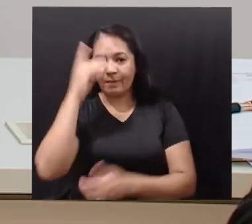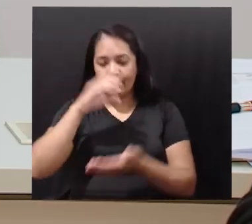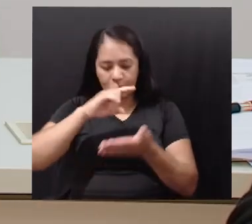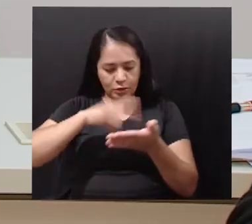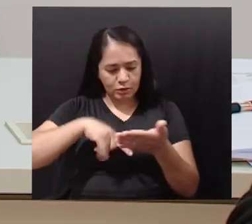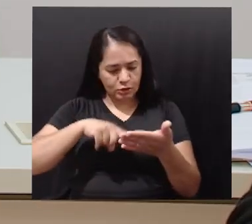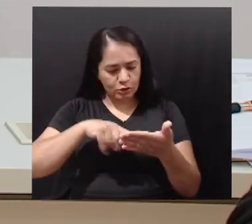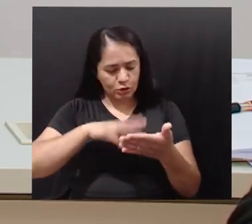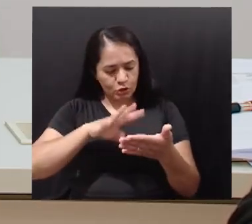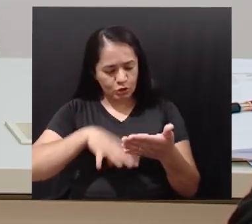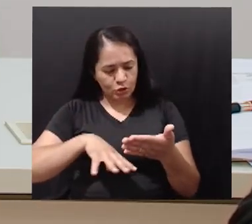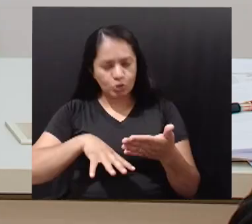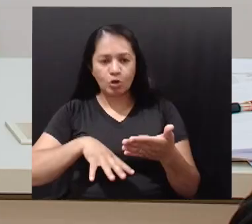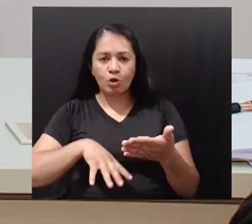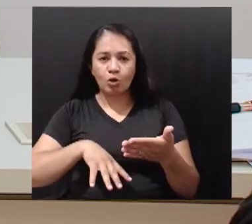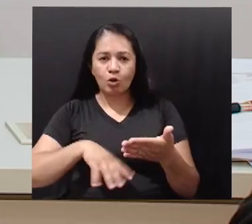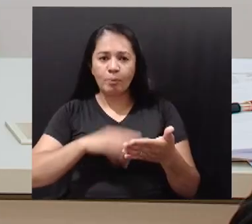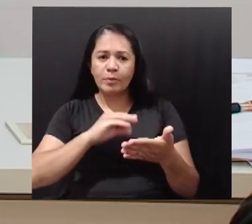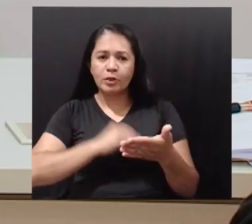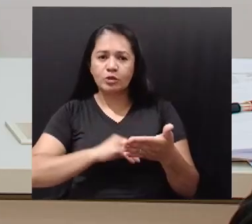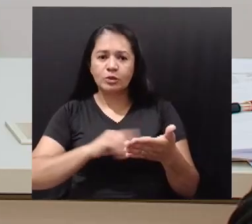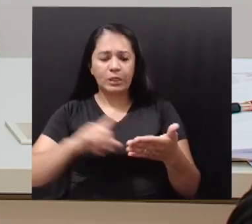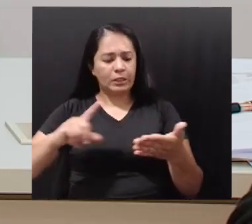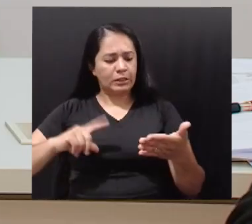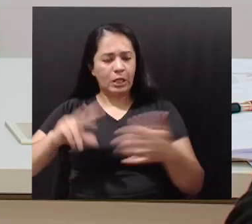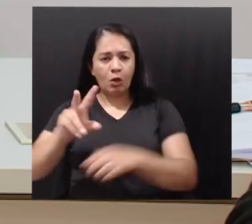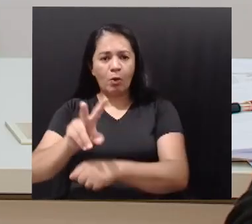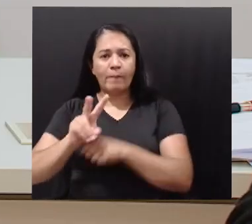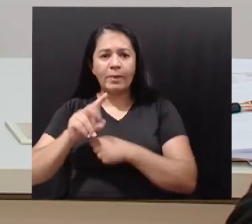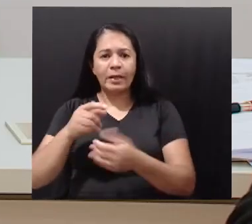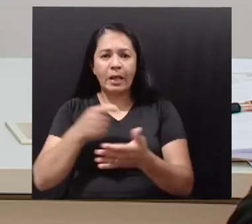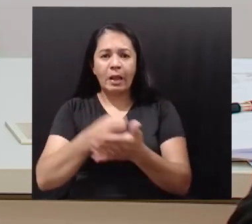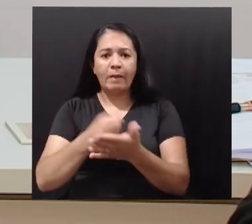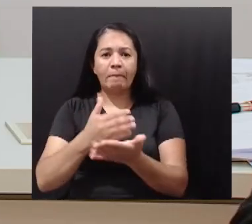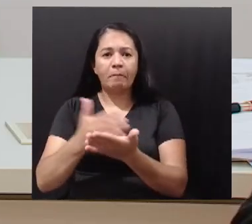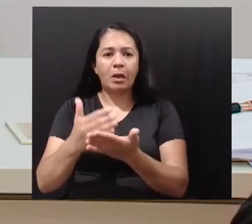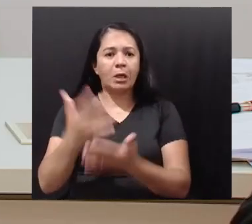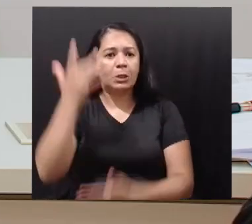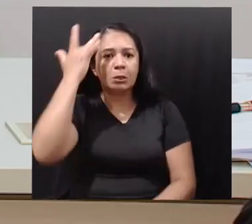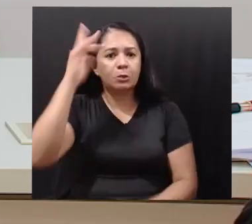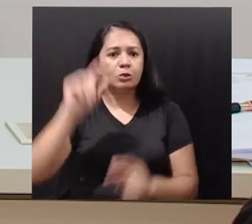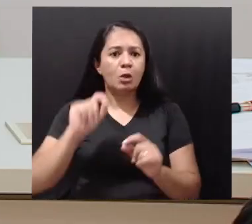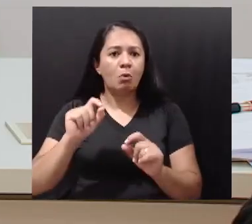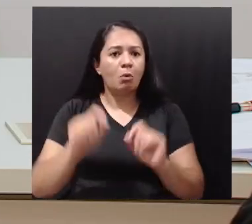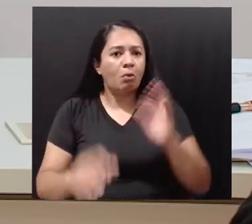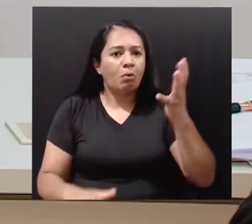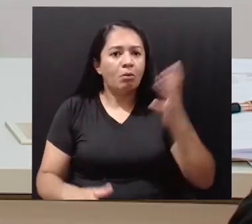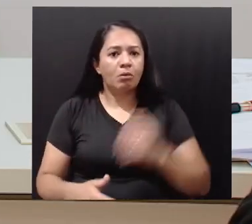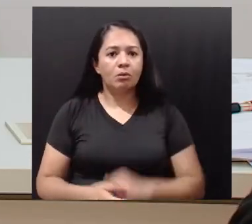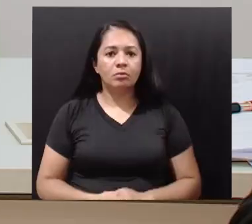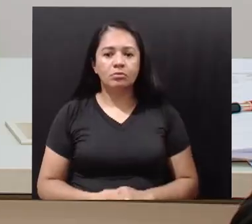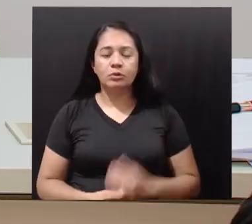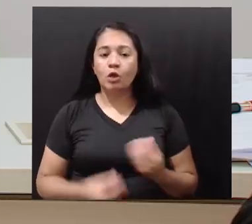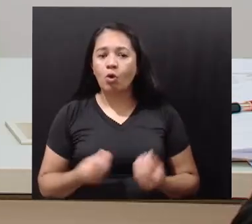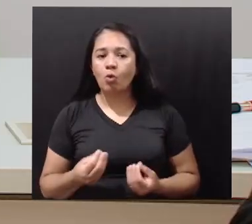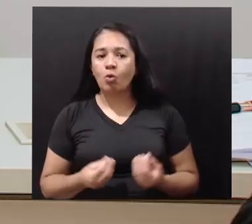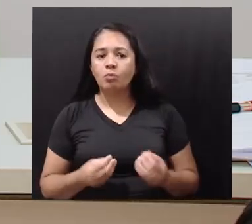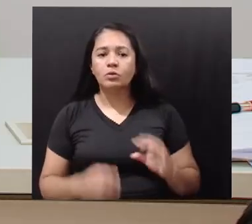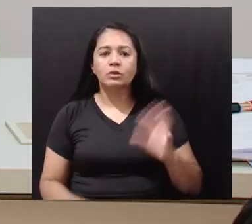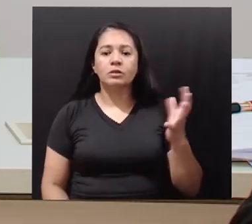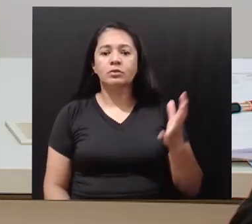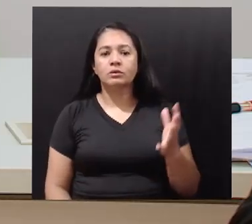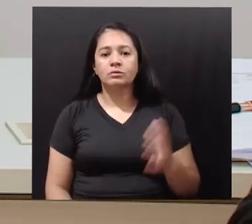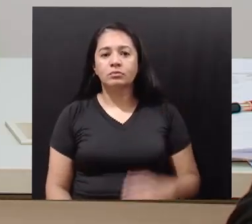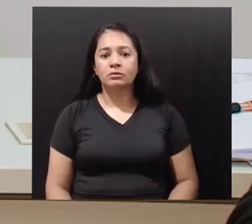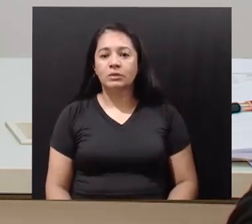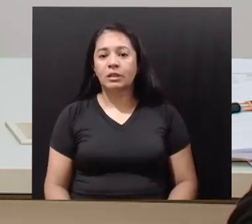ela vê que tem um empréstimo que ela está pagando a parcela, ela não sabe nem do que é aquilo. Como que aconteceu isso? Provavelmente um vazamento de dados